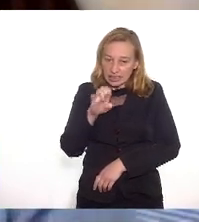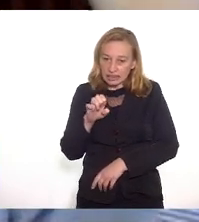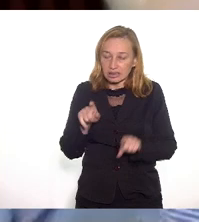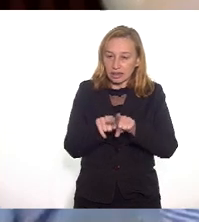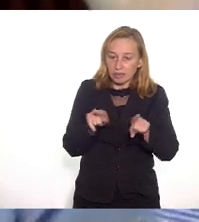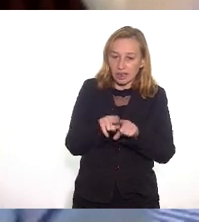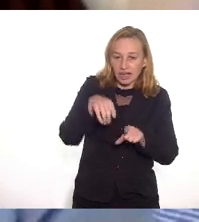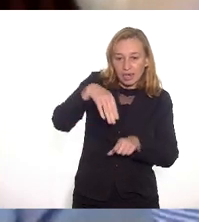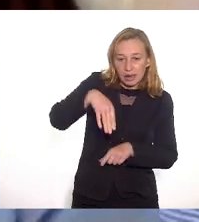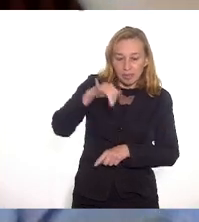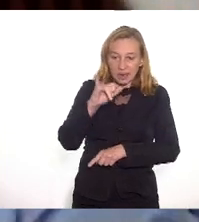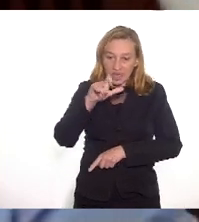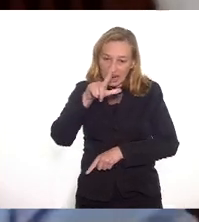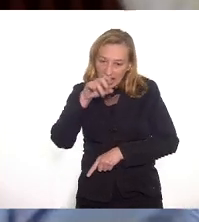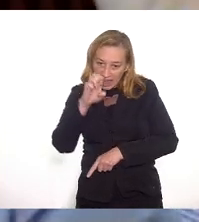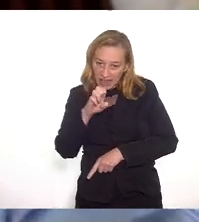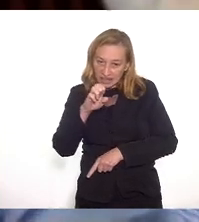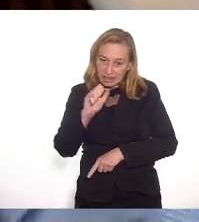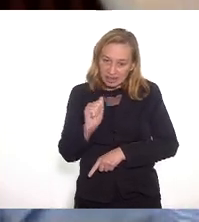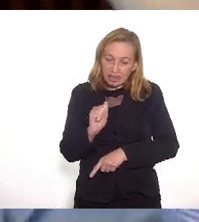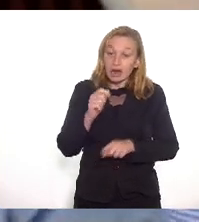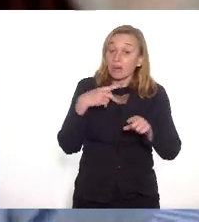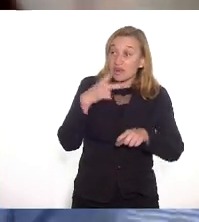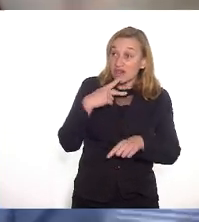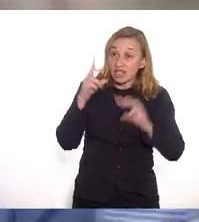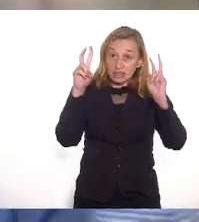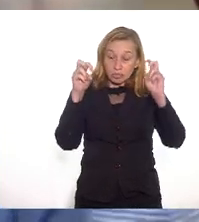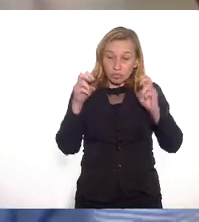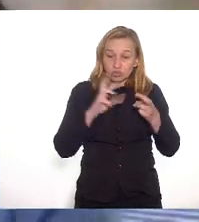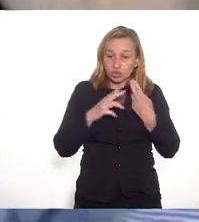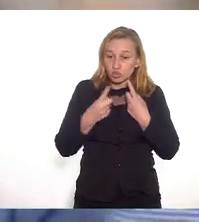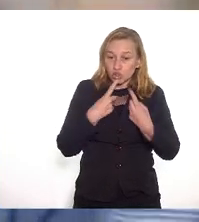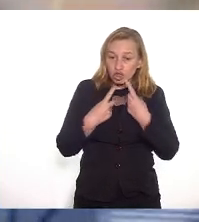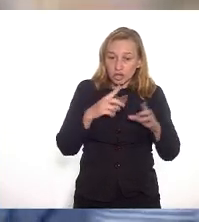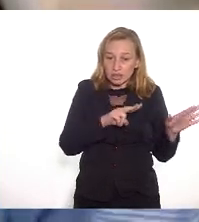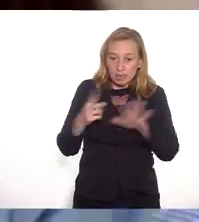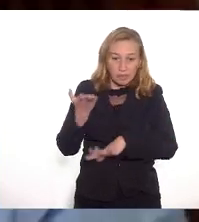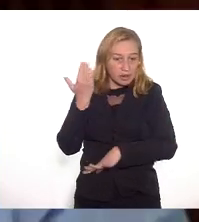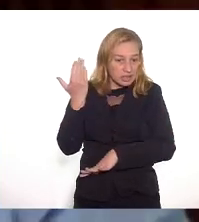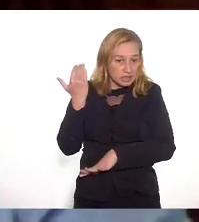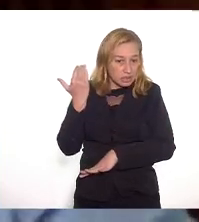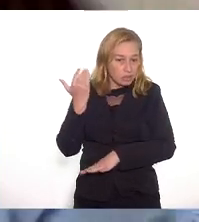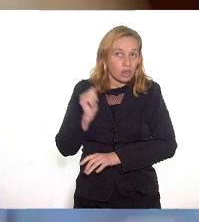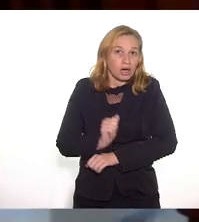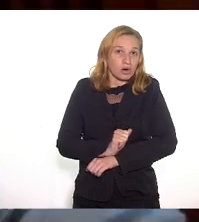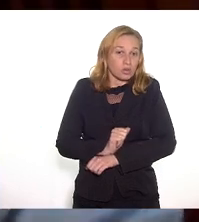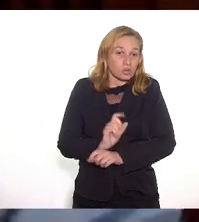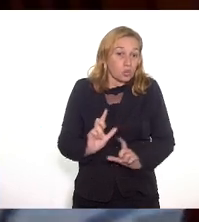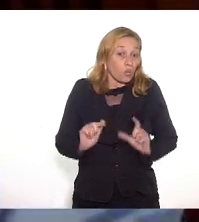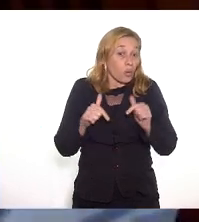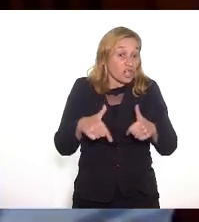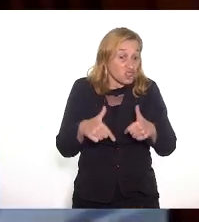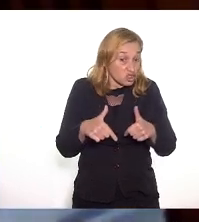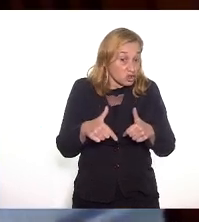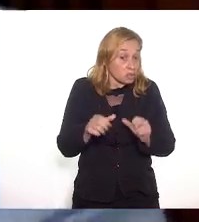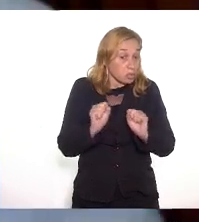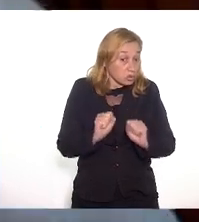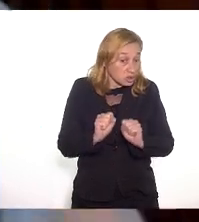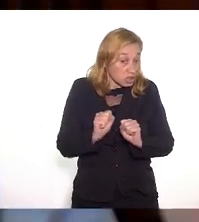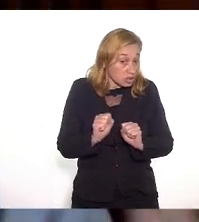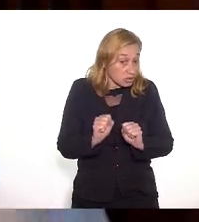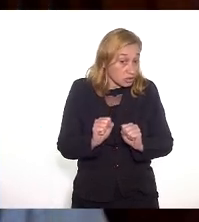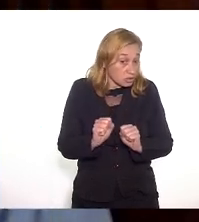para tratar deste ponto que começamos a discutir na semana passada sobre uma possível alteração, tanto no